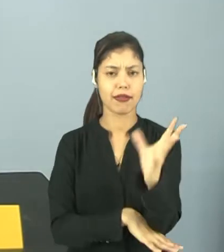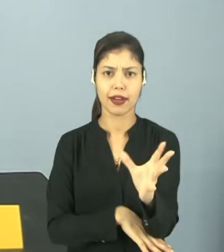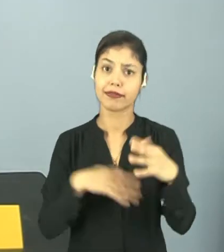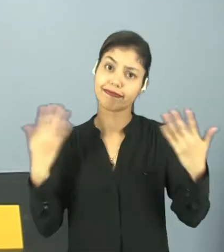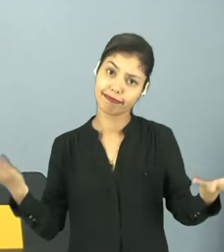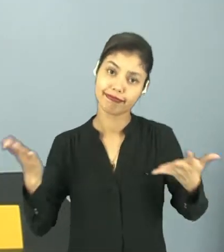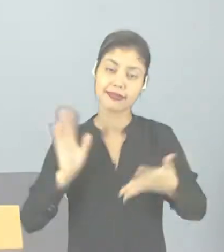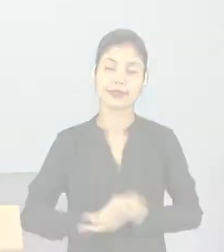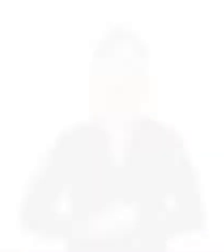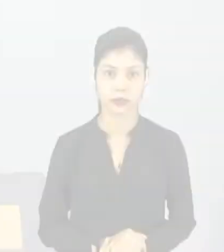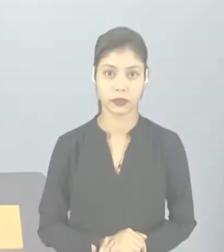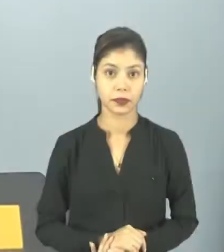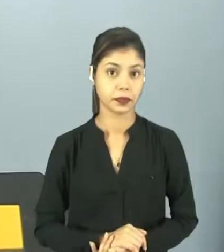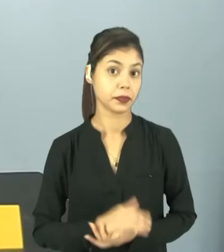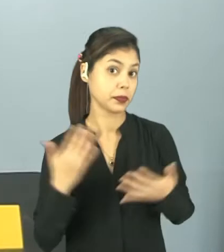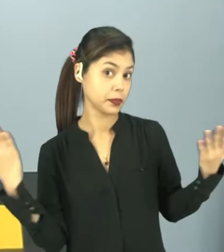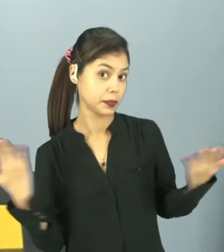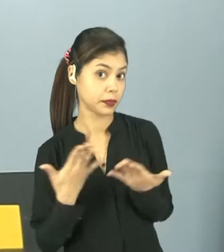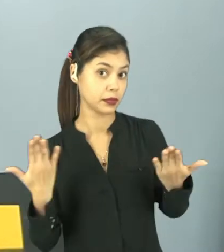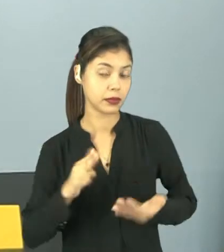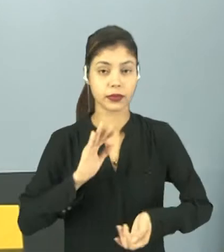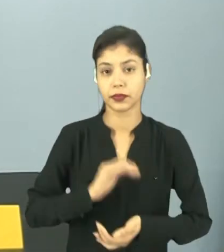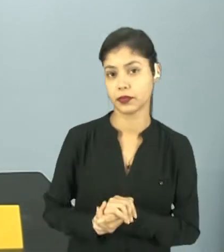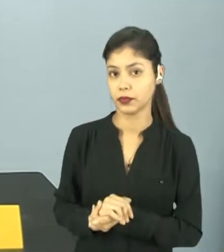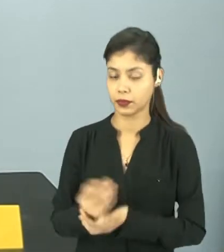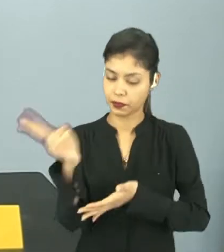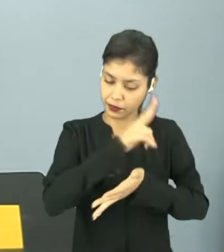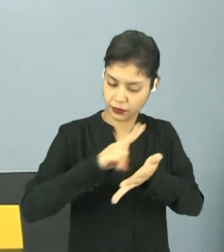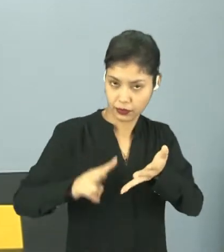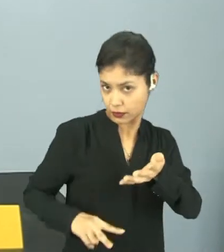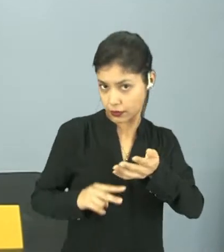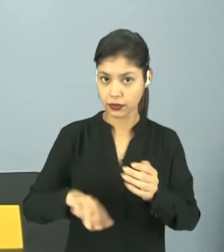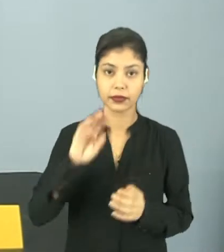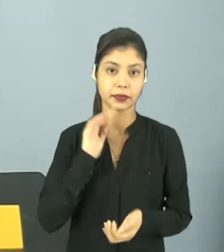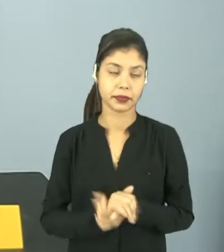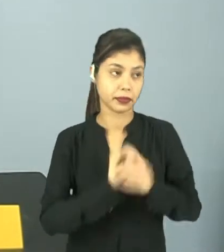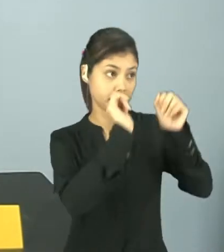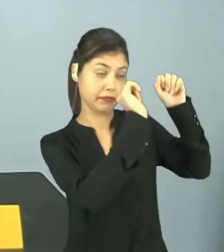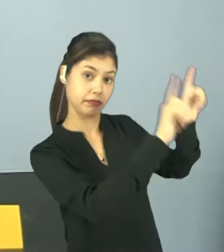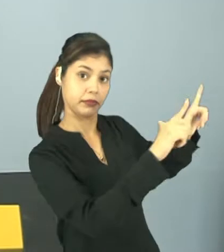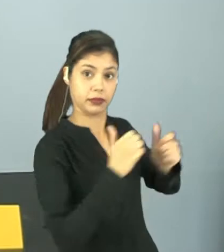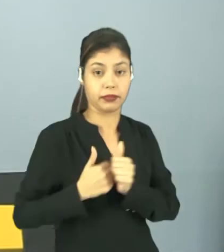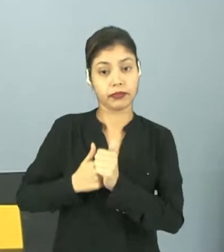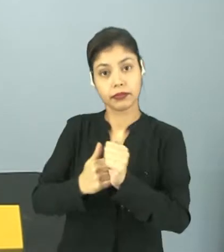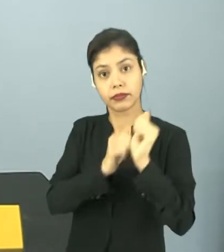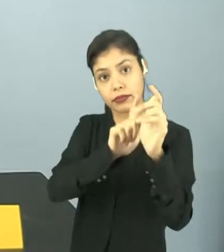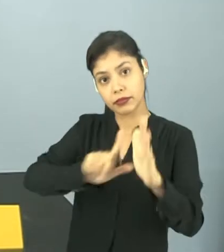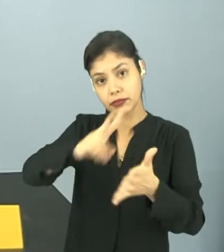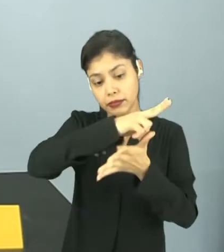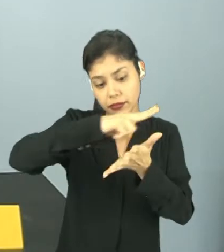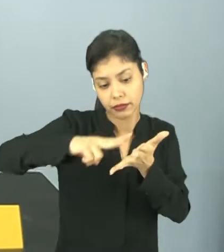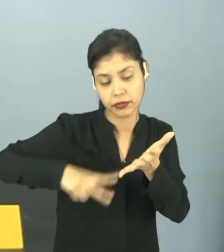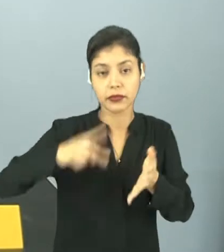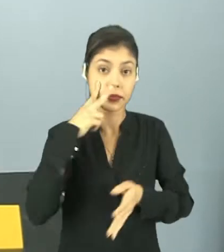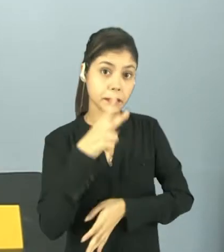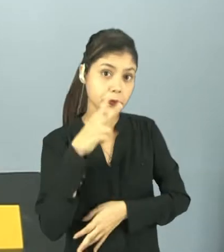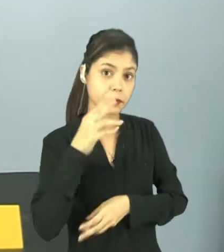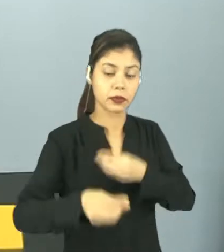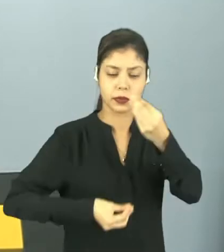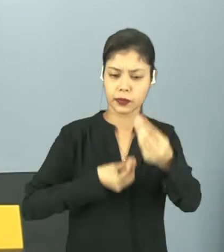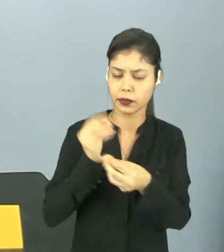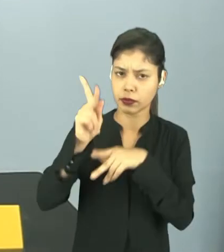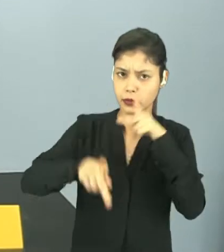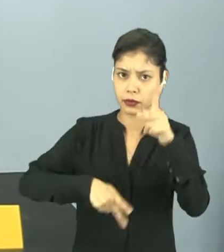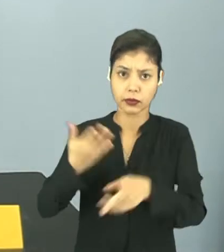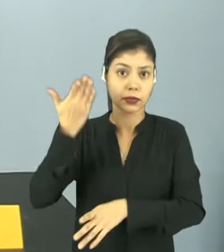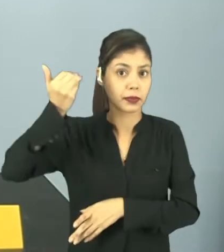o meio ambiente. Agora nós vamos para a leitura do cartaz. Acompanhe comigo a leitura e nós vamos ver como que os